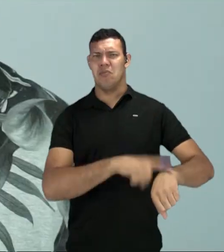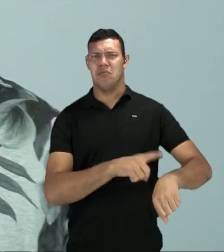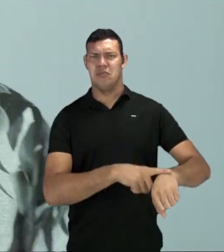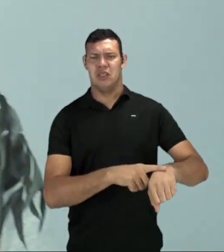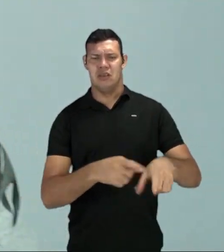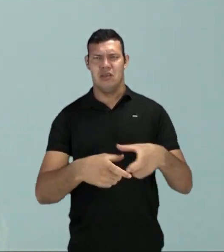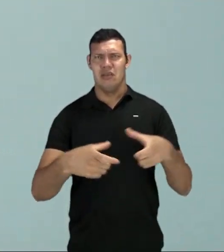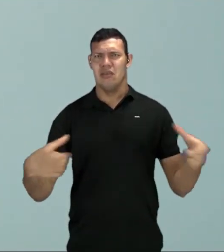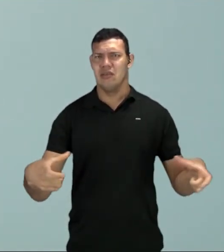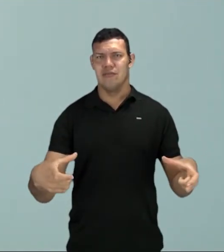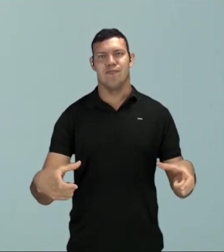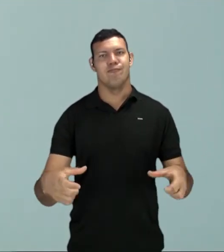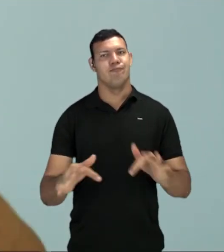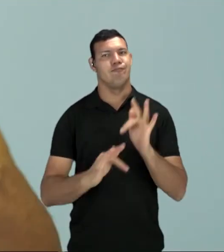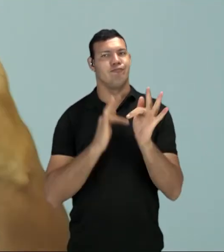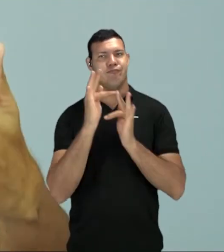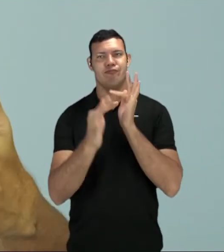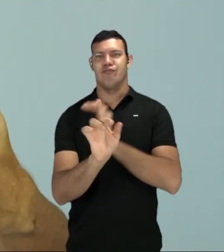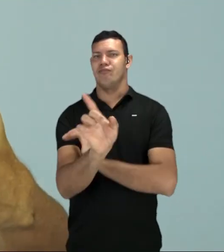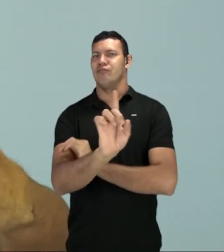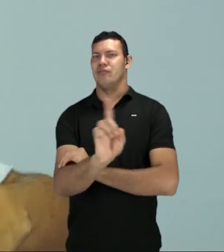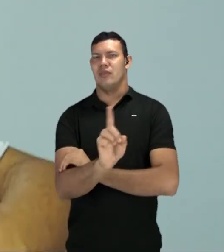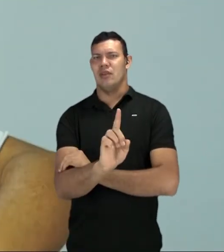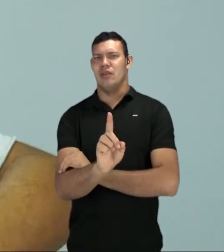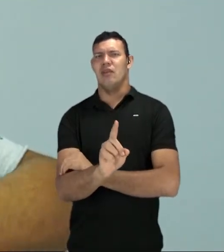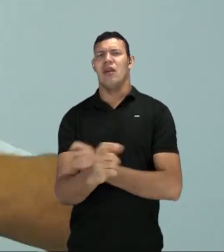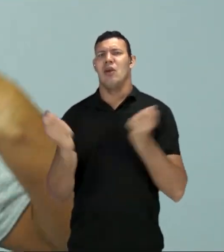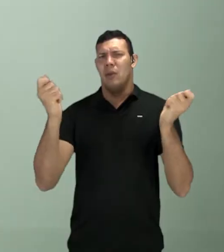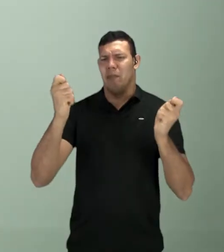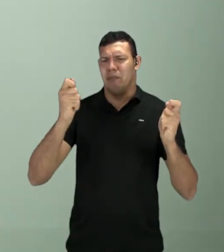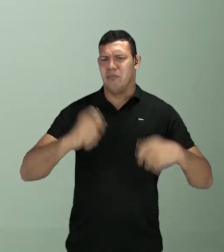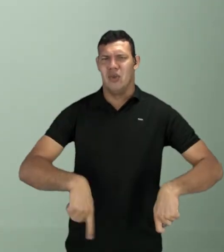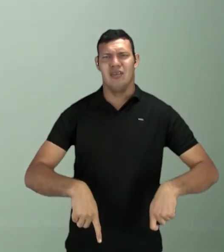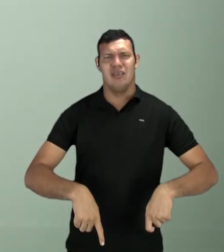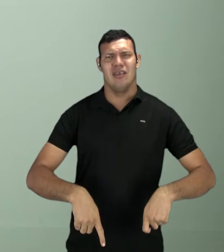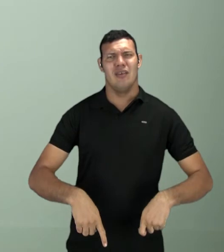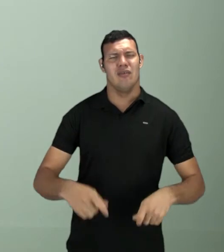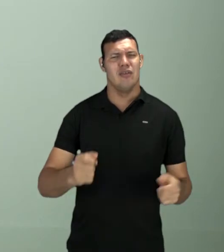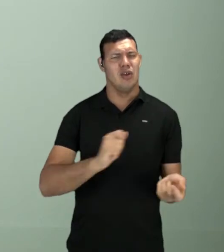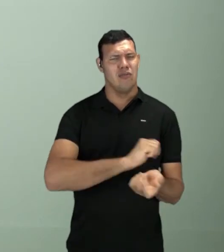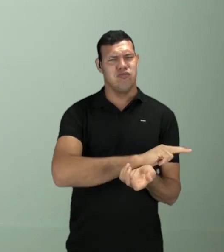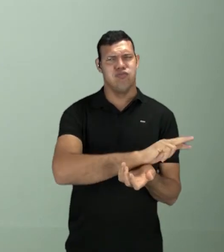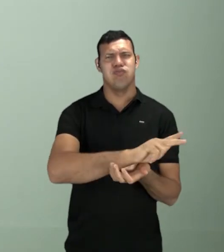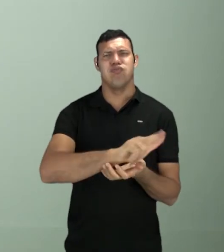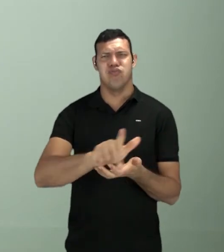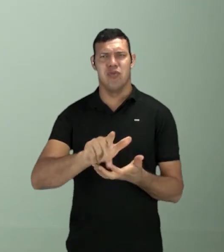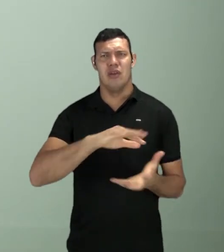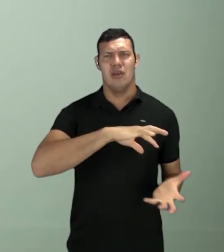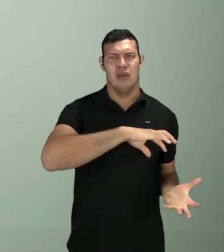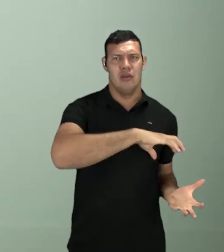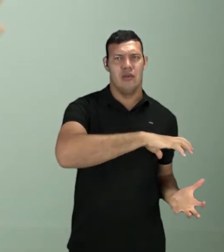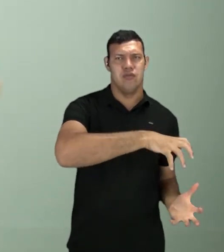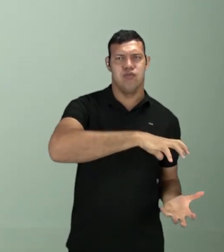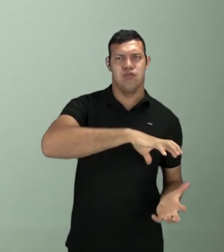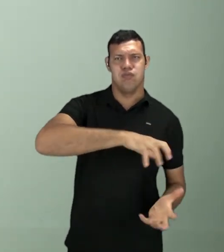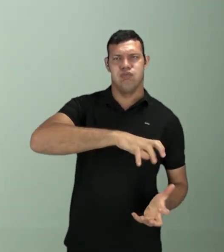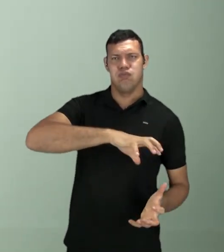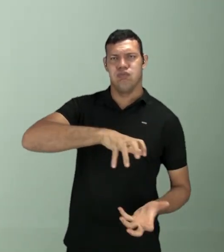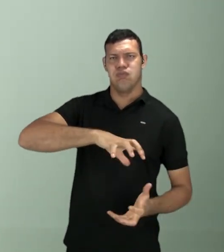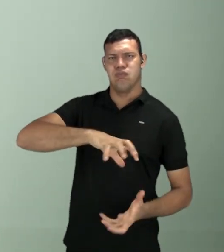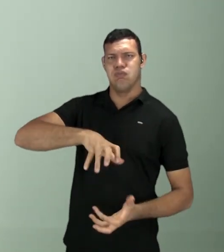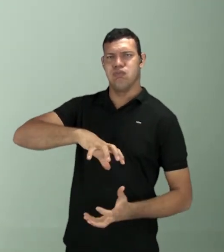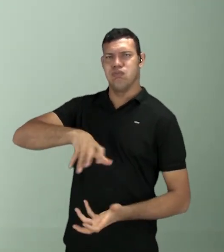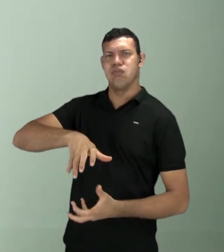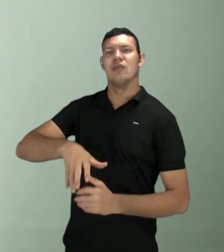na física não pode ser. Hoje a física estuda a possibilidade de outras realidades, outros mundos convivendo um lado ao lado do outro,